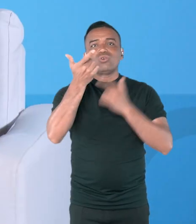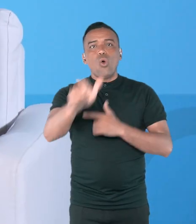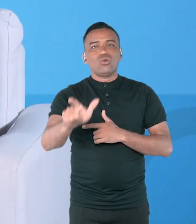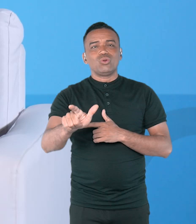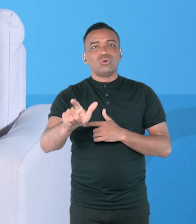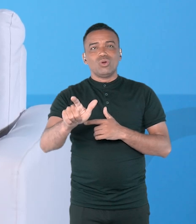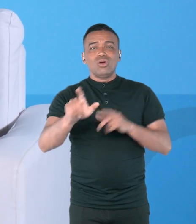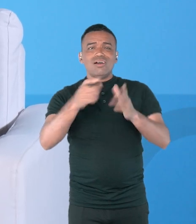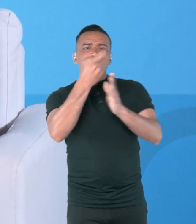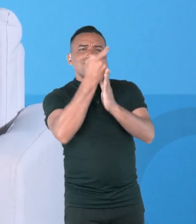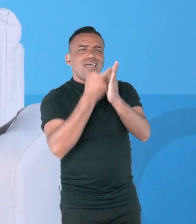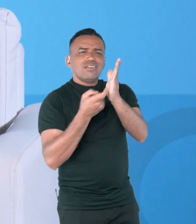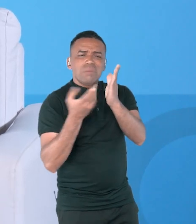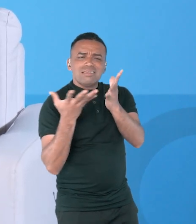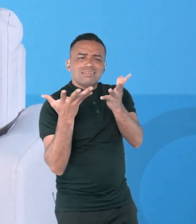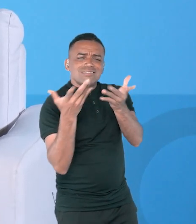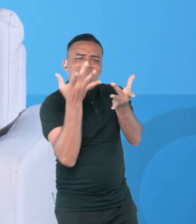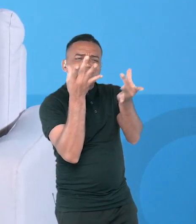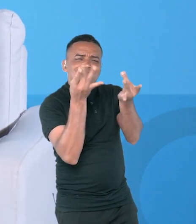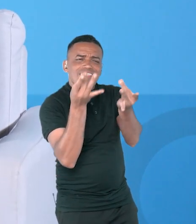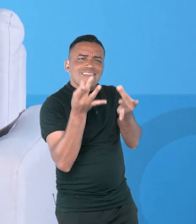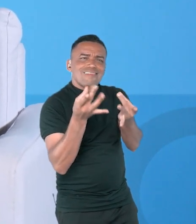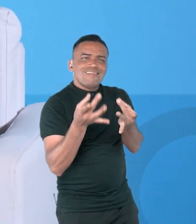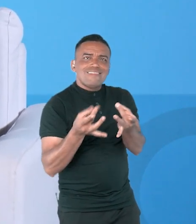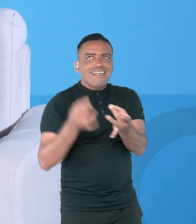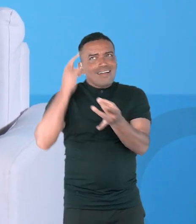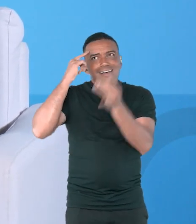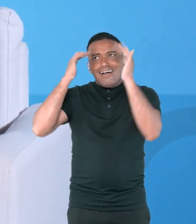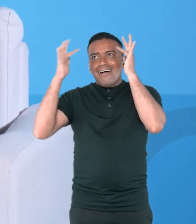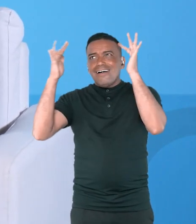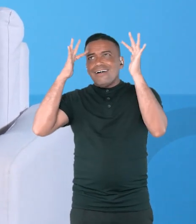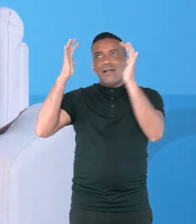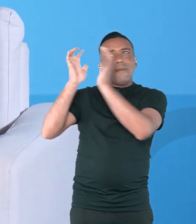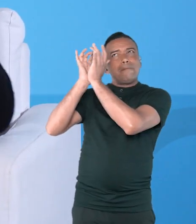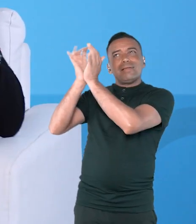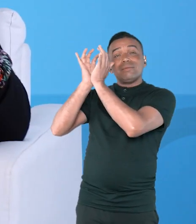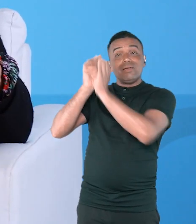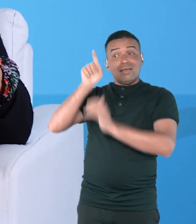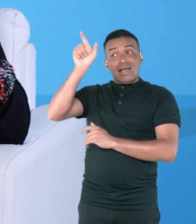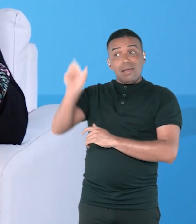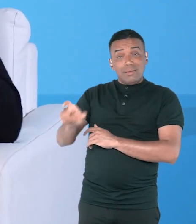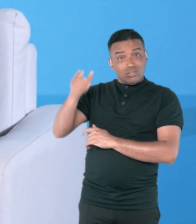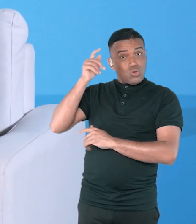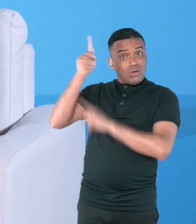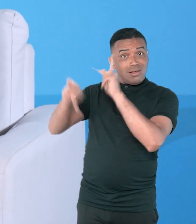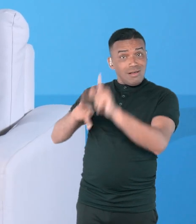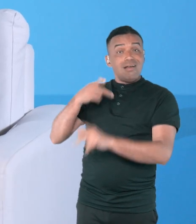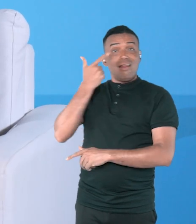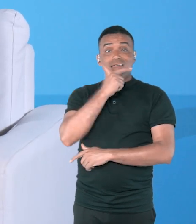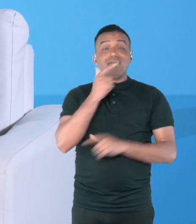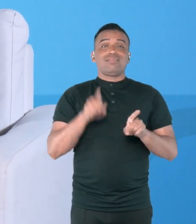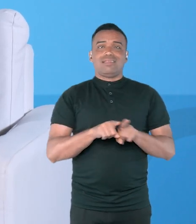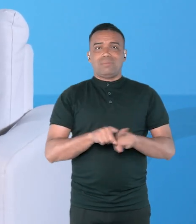um pouco mais de elaboração do caminho do pensamento, nada mais. E a pessoa ri também. Por isso que eu acho